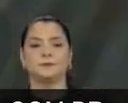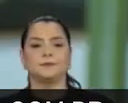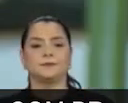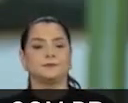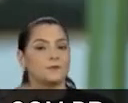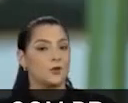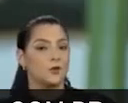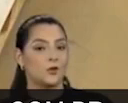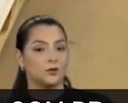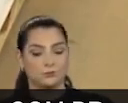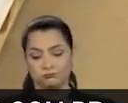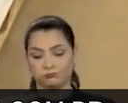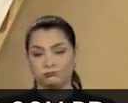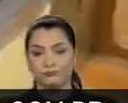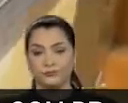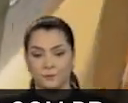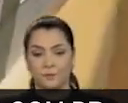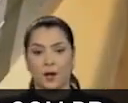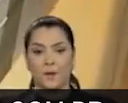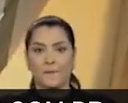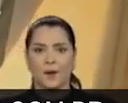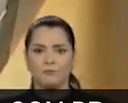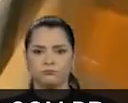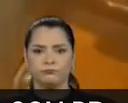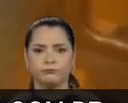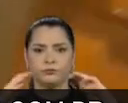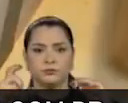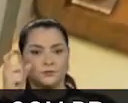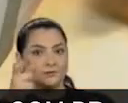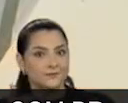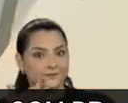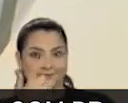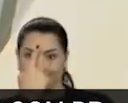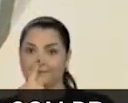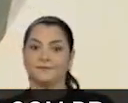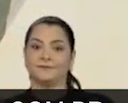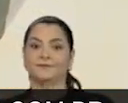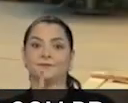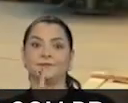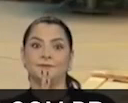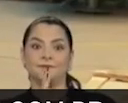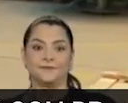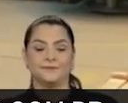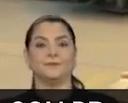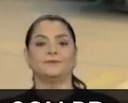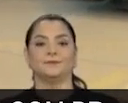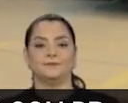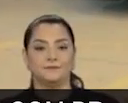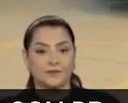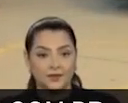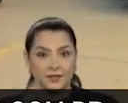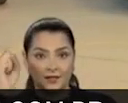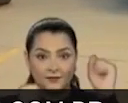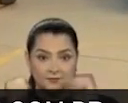Porta, roda, empilha. E de longe já vemos alguns rostinhos conhecidos. Entrar numa fábrica